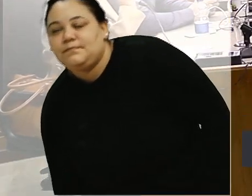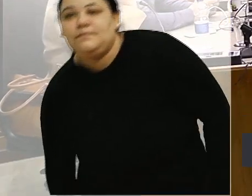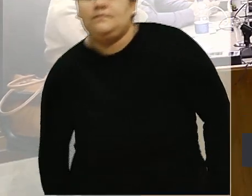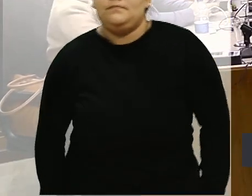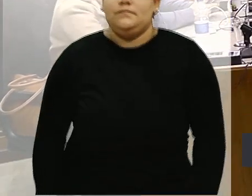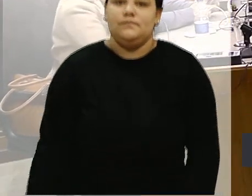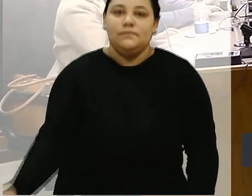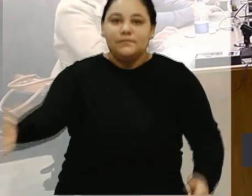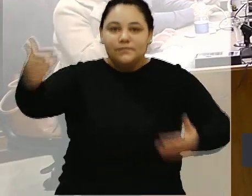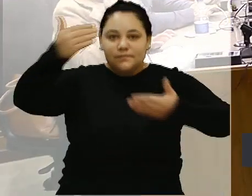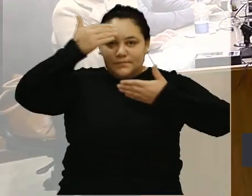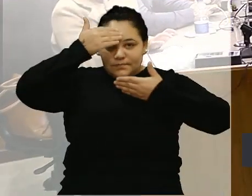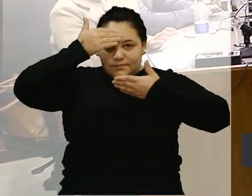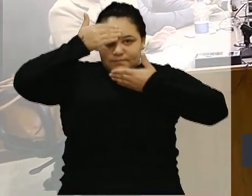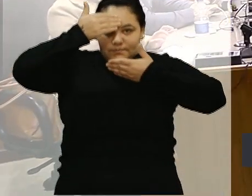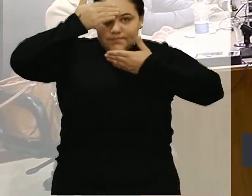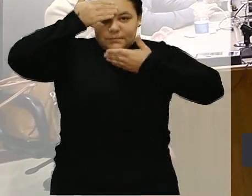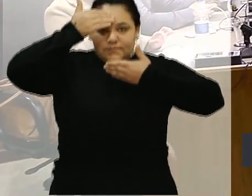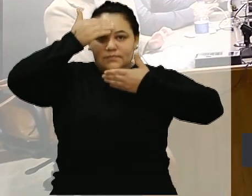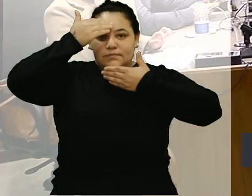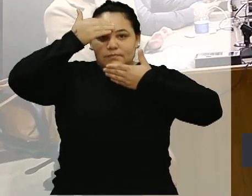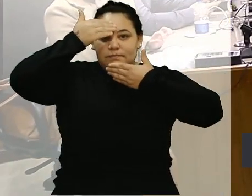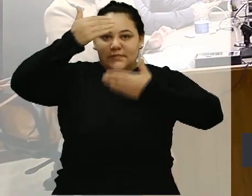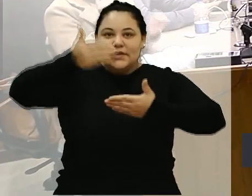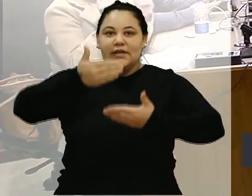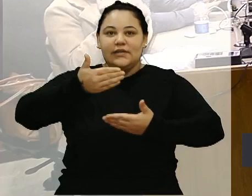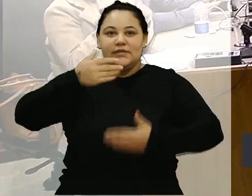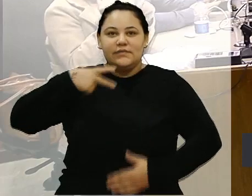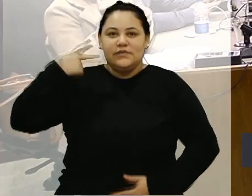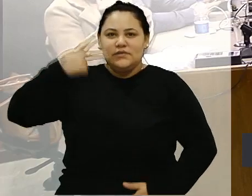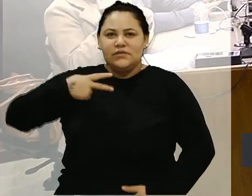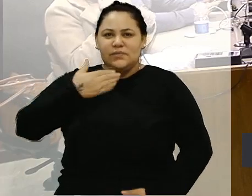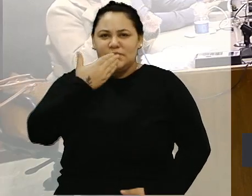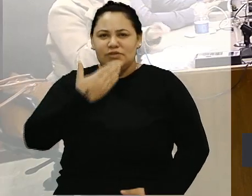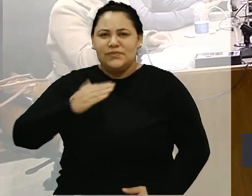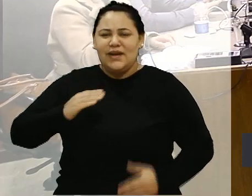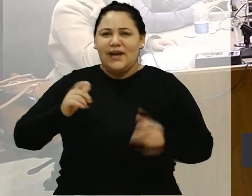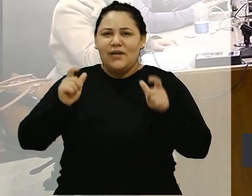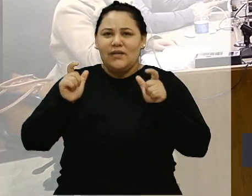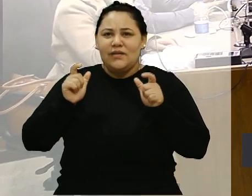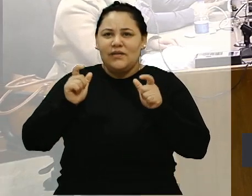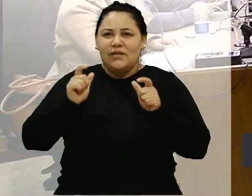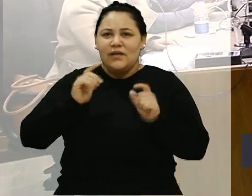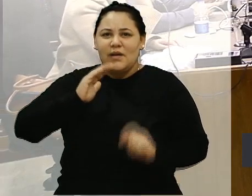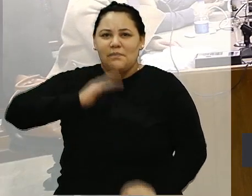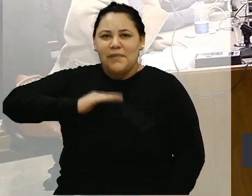vereador. Pedir para baixar um pouquinho o meu microfone.